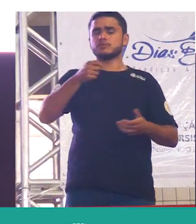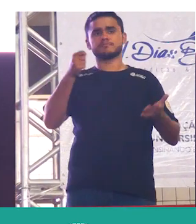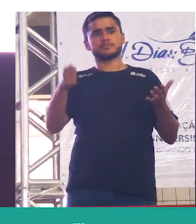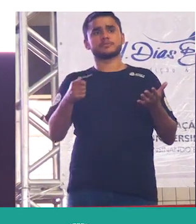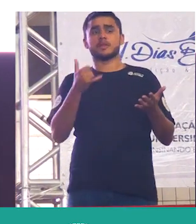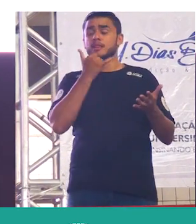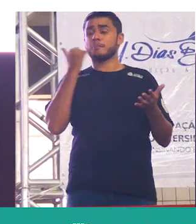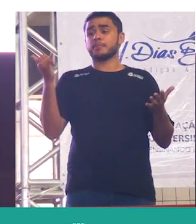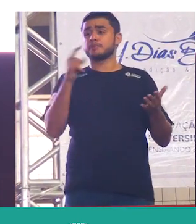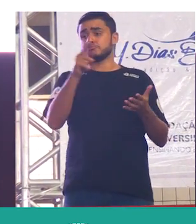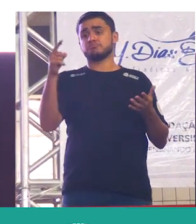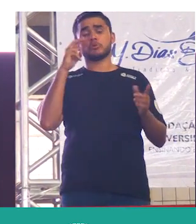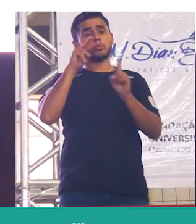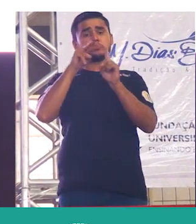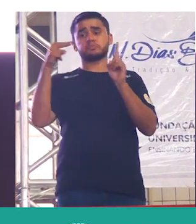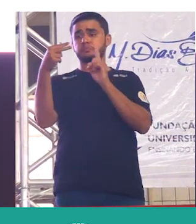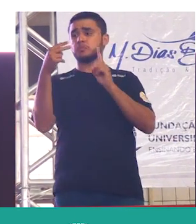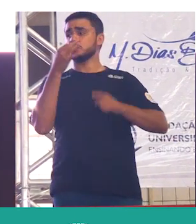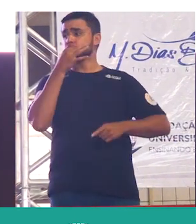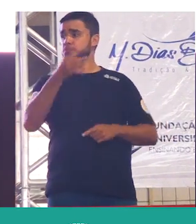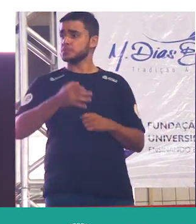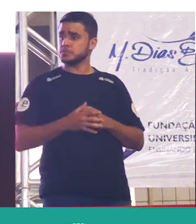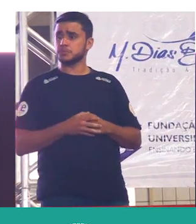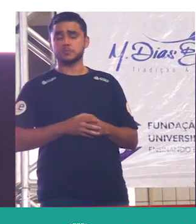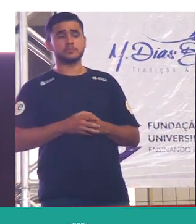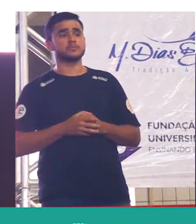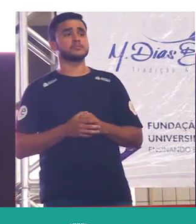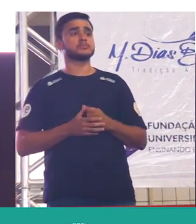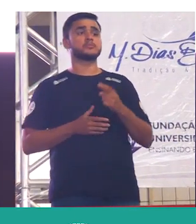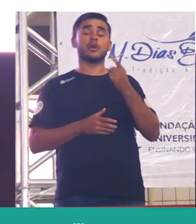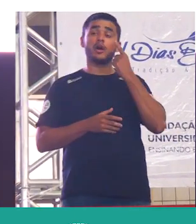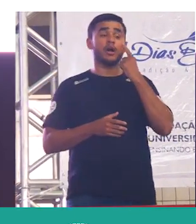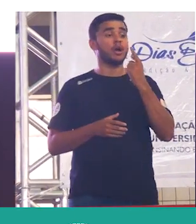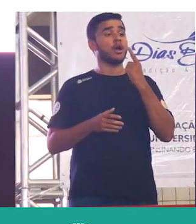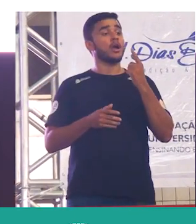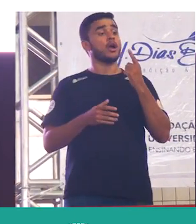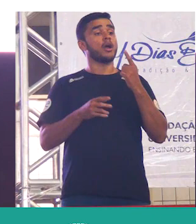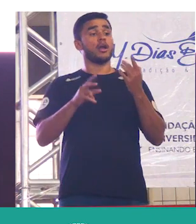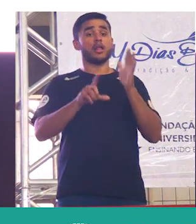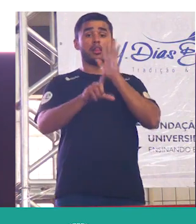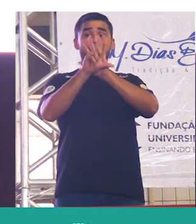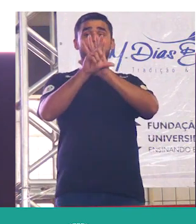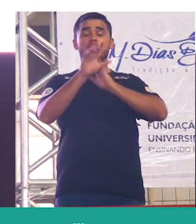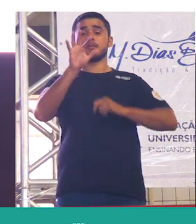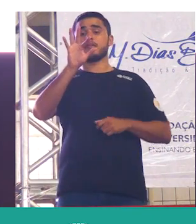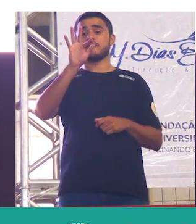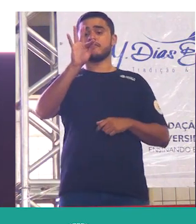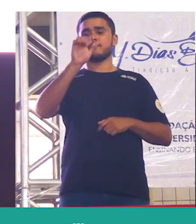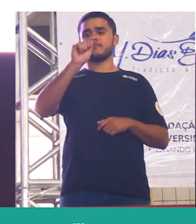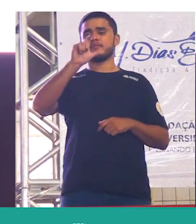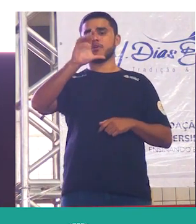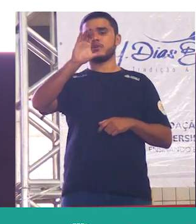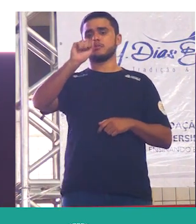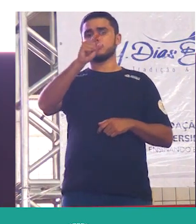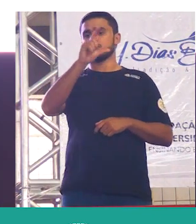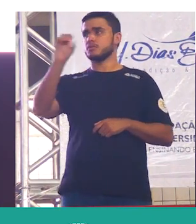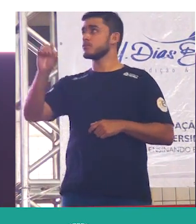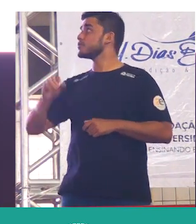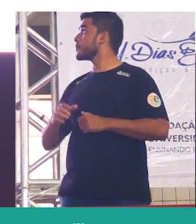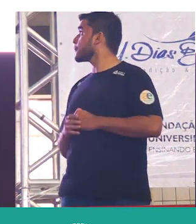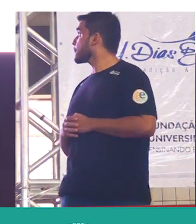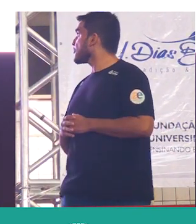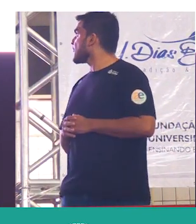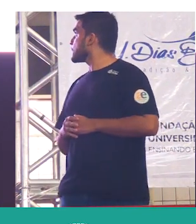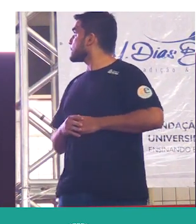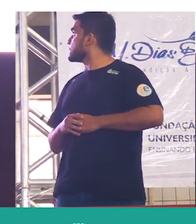depende muito do ponto de vista. Mas nesse governo, pessoal, foi aprovada a Lei Falcão. O que é essa Lei Falcão?